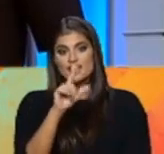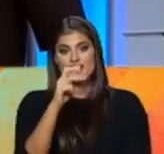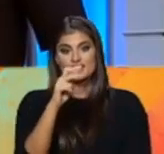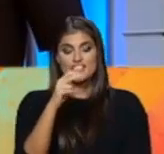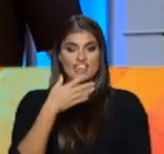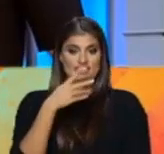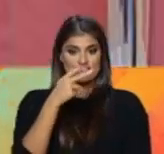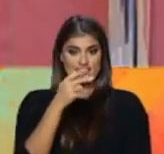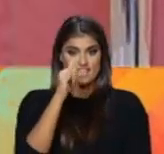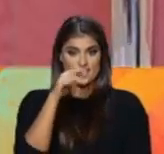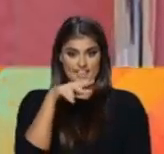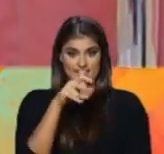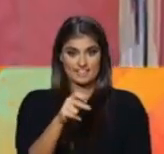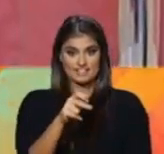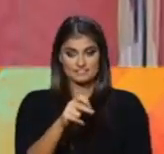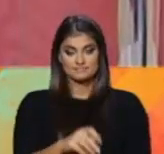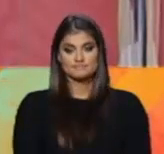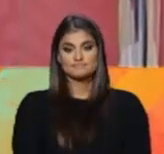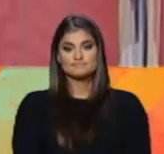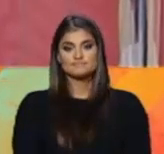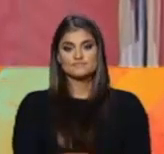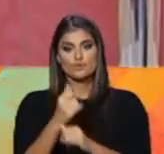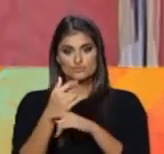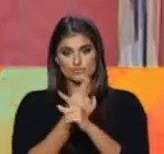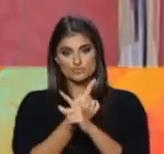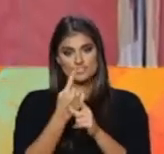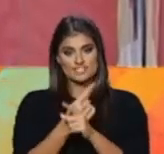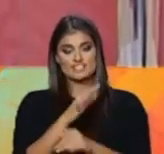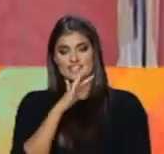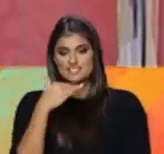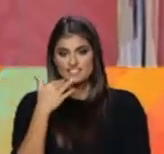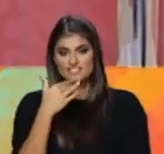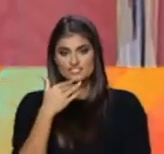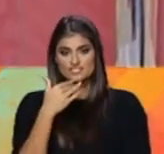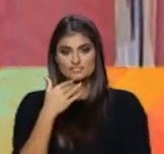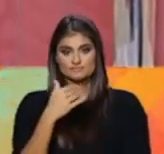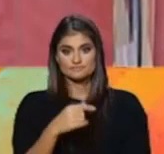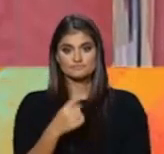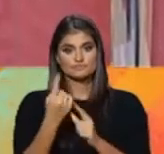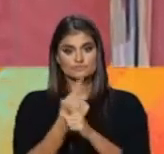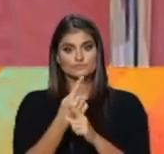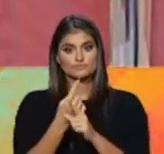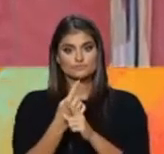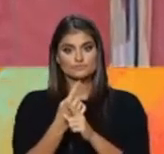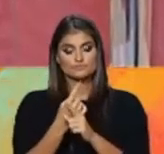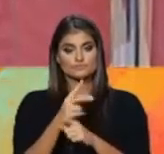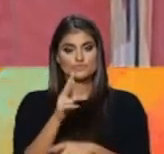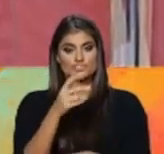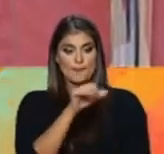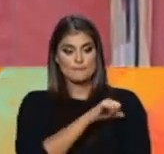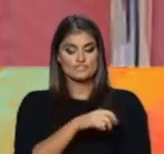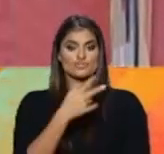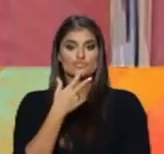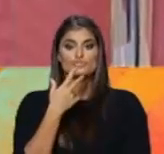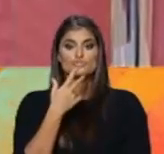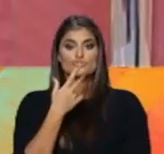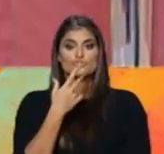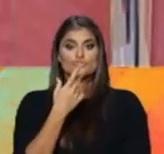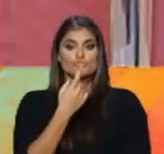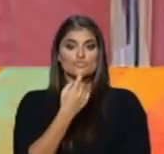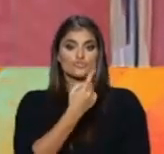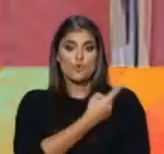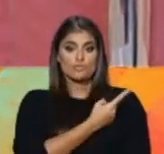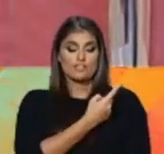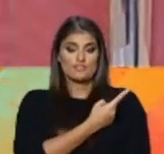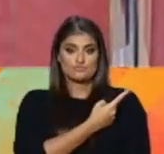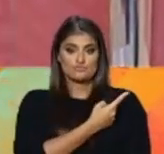ladainha. Ter ladainha e outras coisas engraçadas. São duas concepções de dois rapazes solteiros, creio eu. Dois rapazes